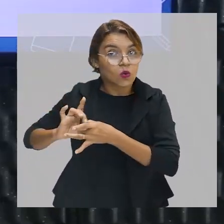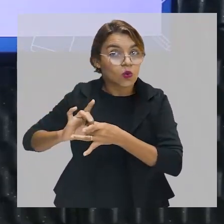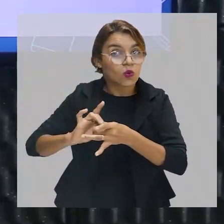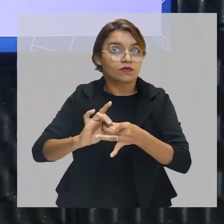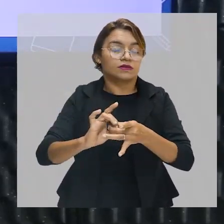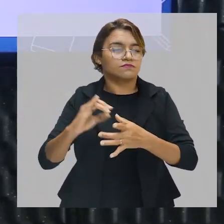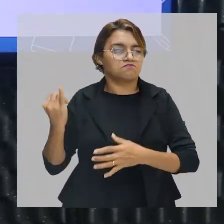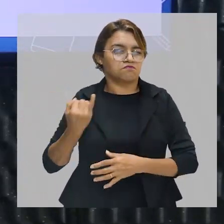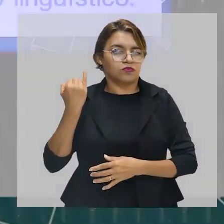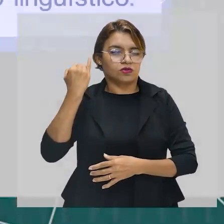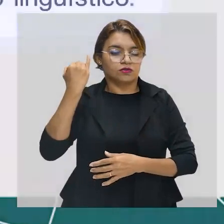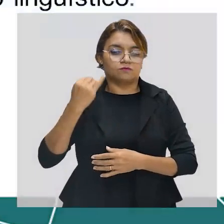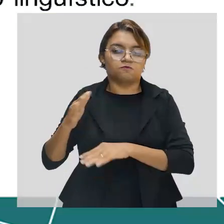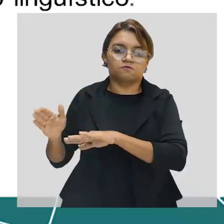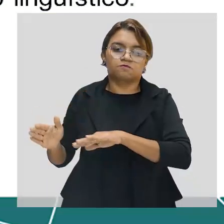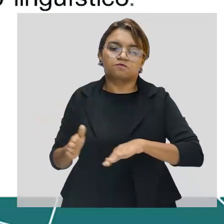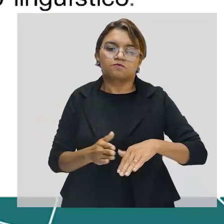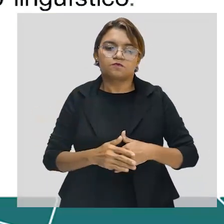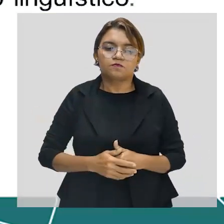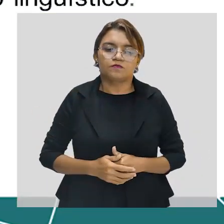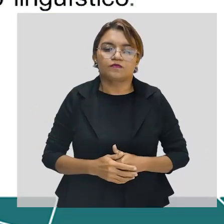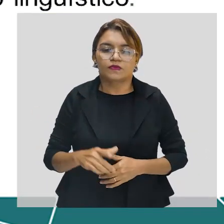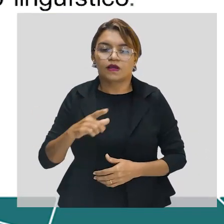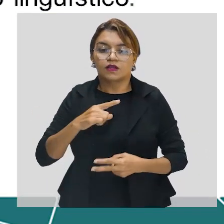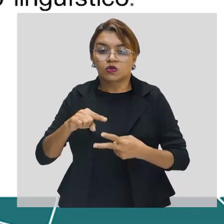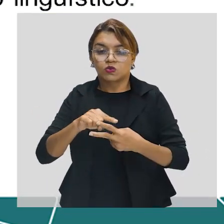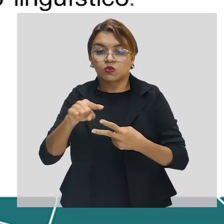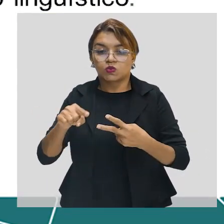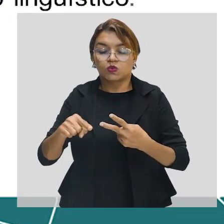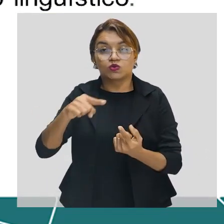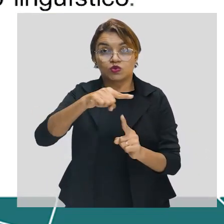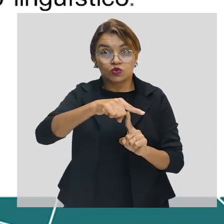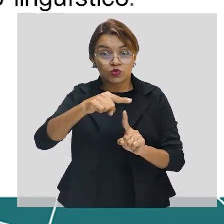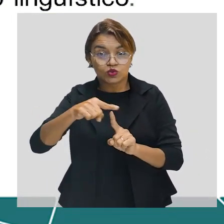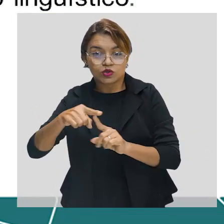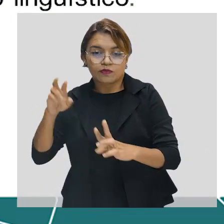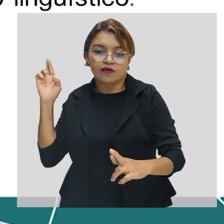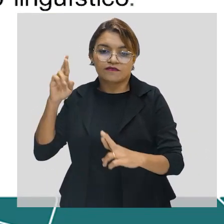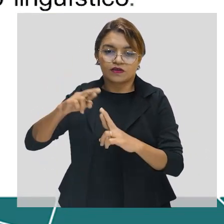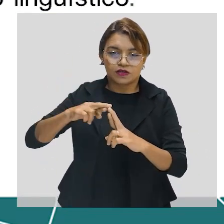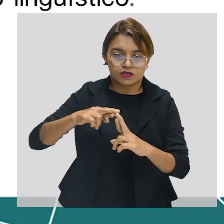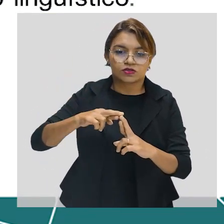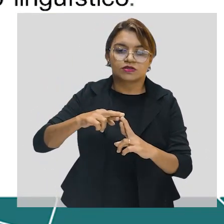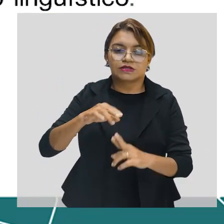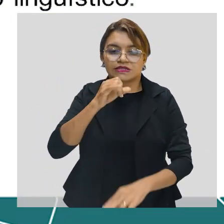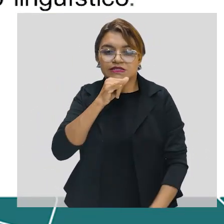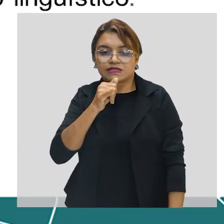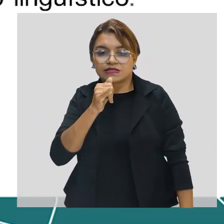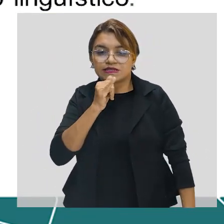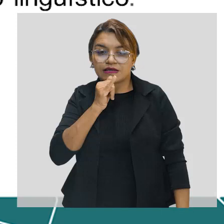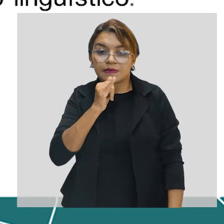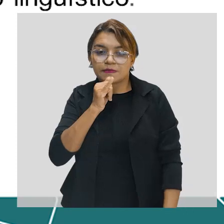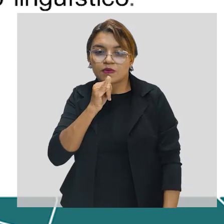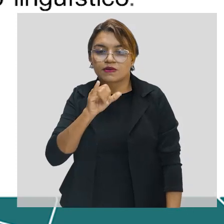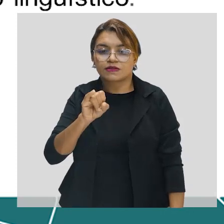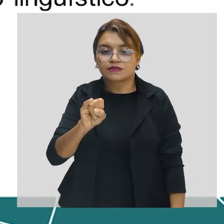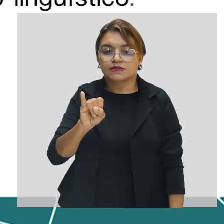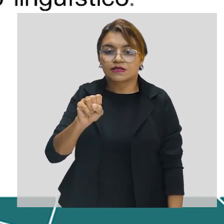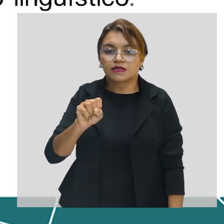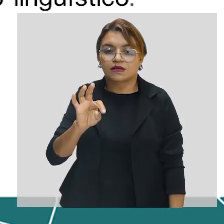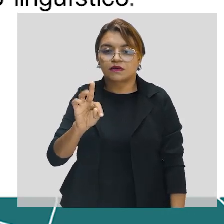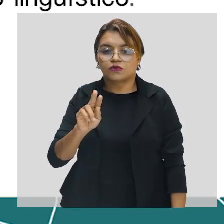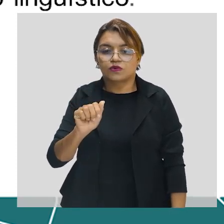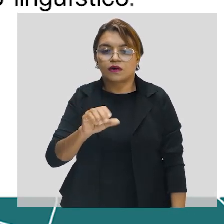consideração. Há dois tipos de referentes. O referente situacional, constituído